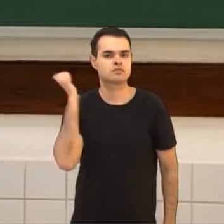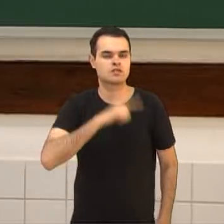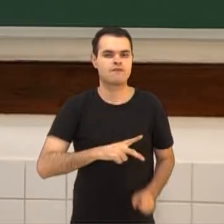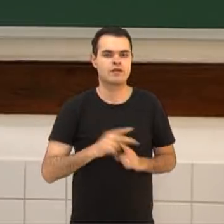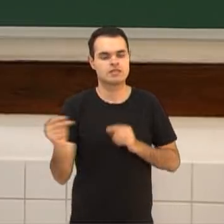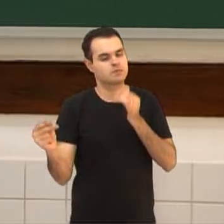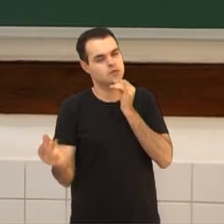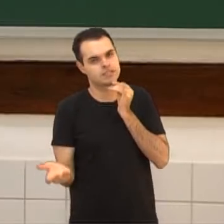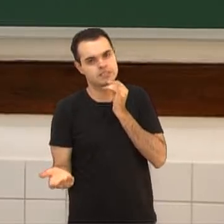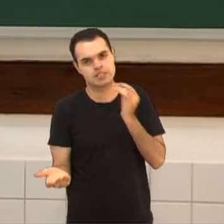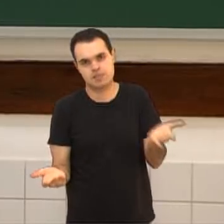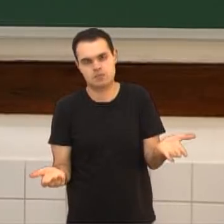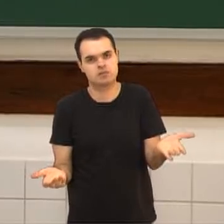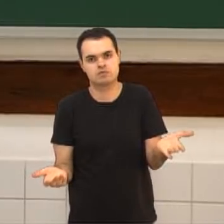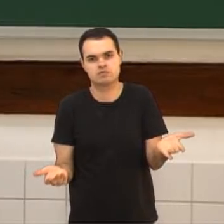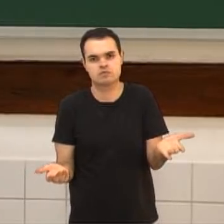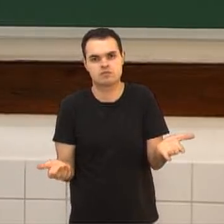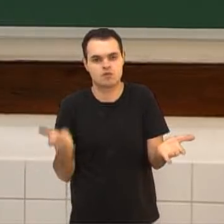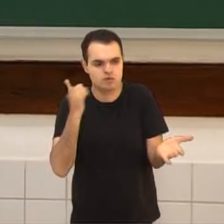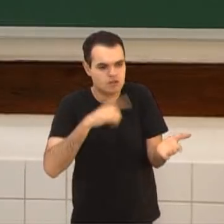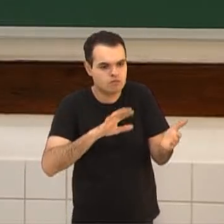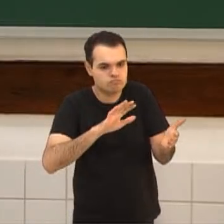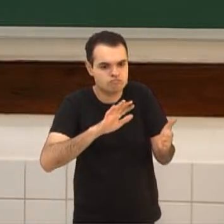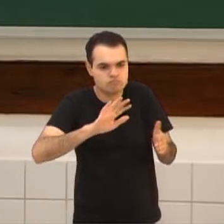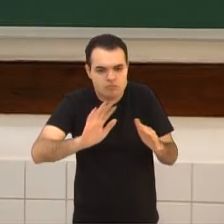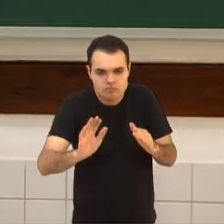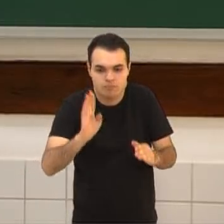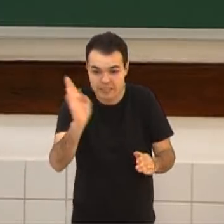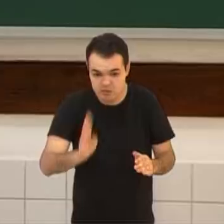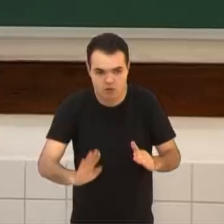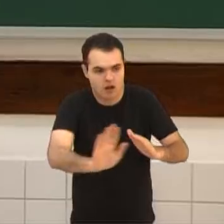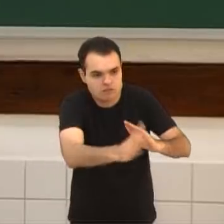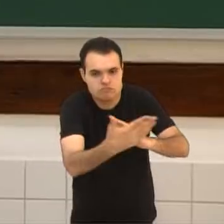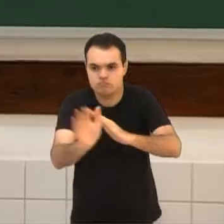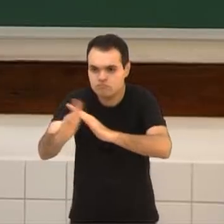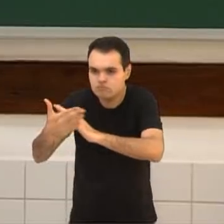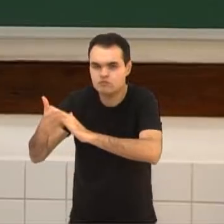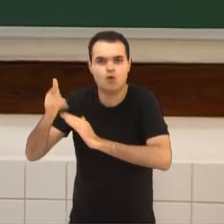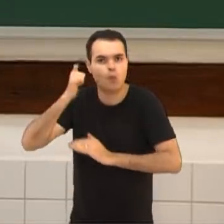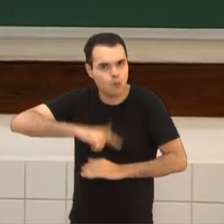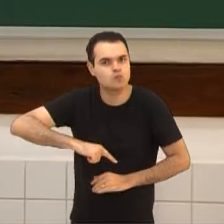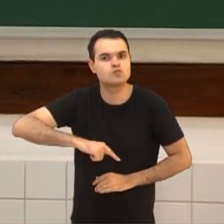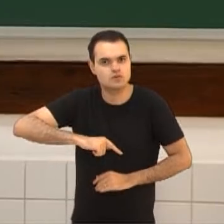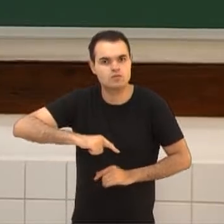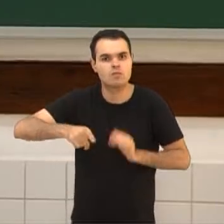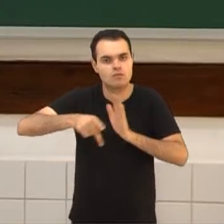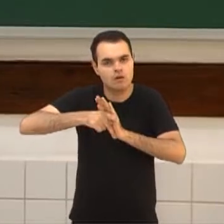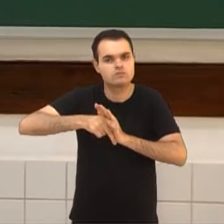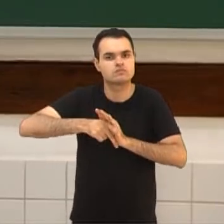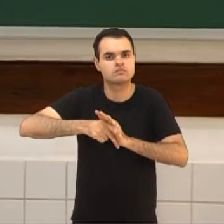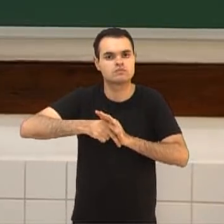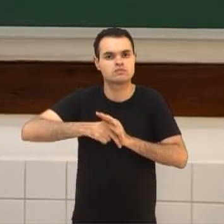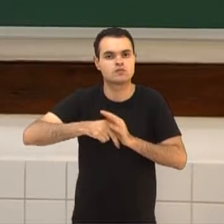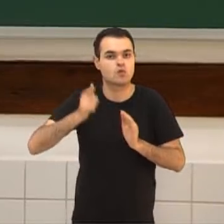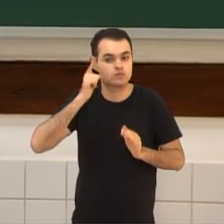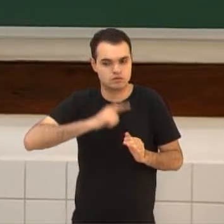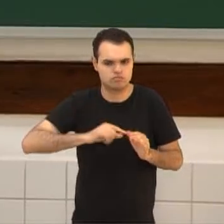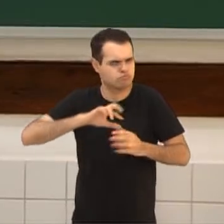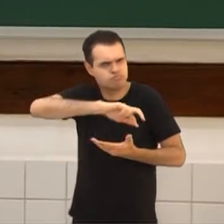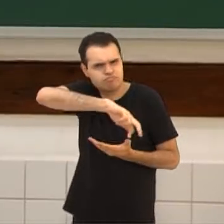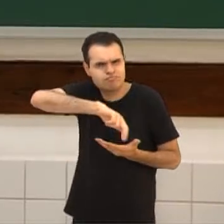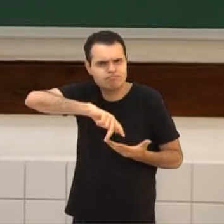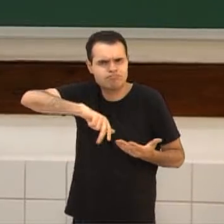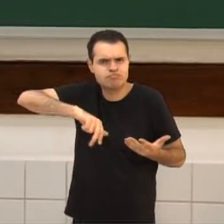por exemplo, subsídios, ajudas que o governo americano dava para produtores daquele país, o Brasil conseguiu retirar. Então,